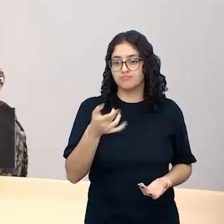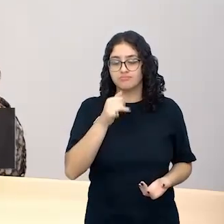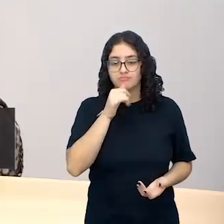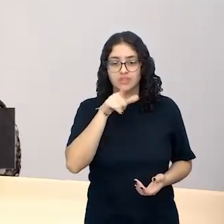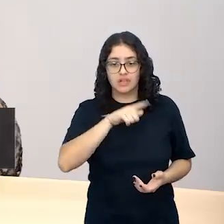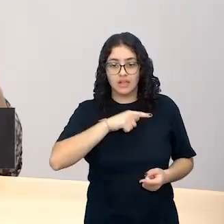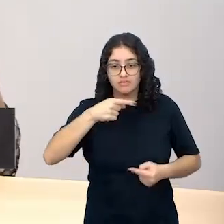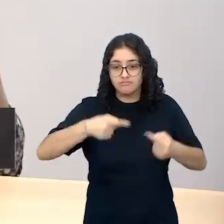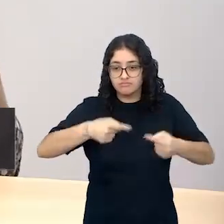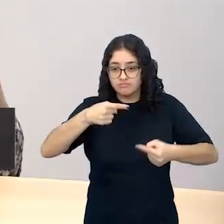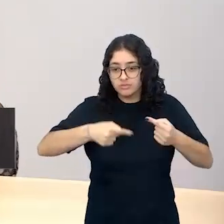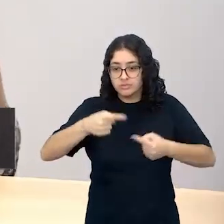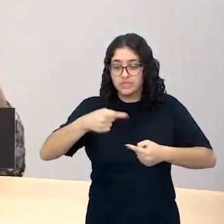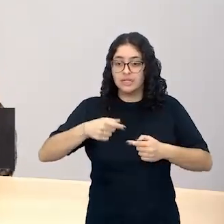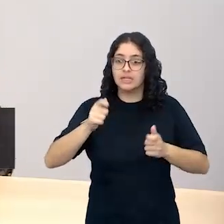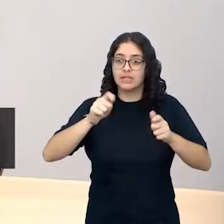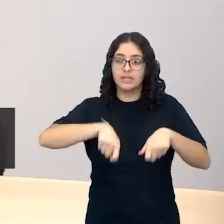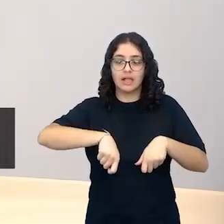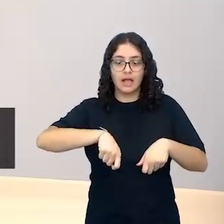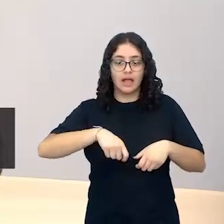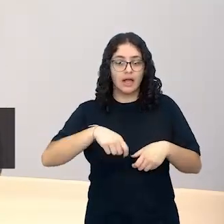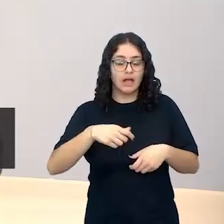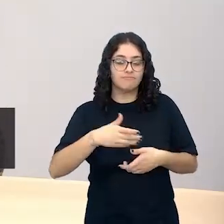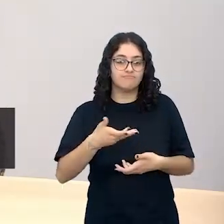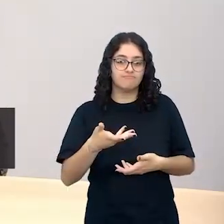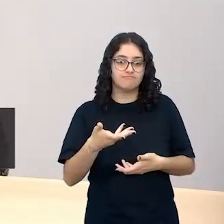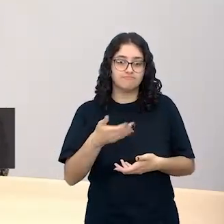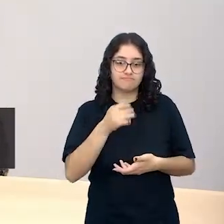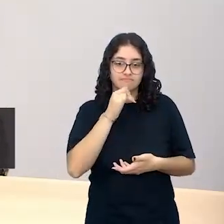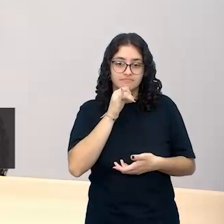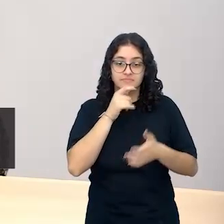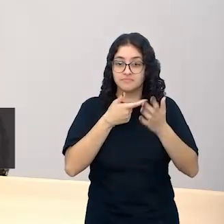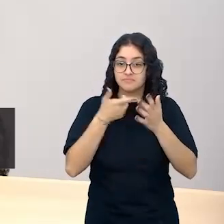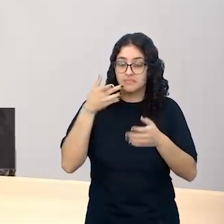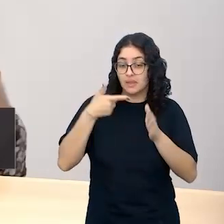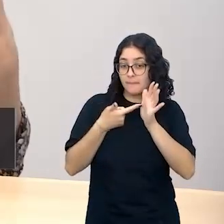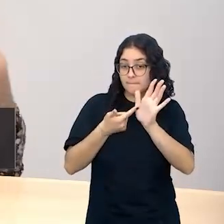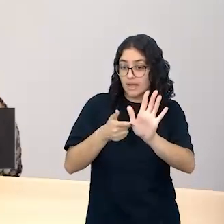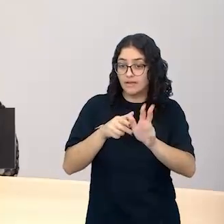essas discussões podem gerar muito, quando